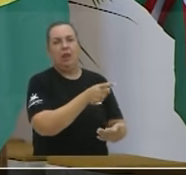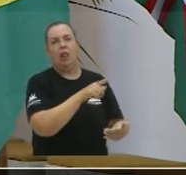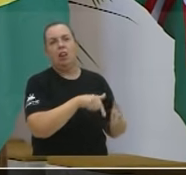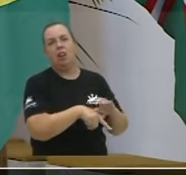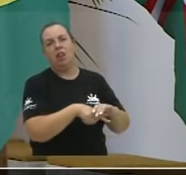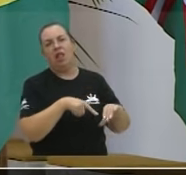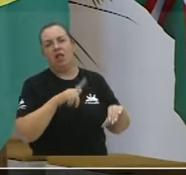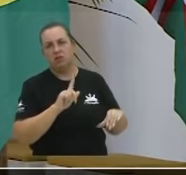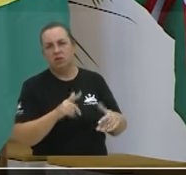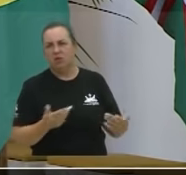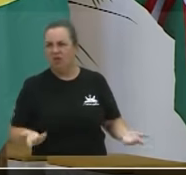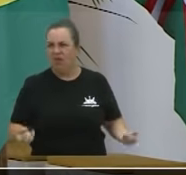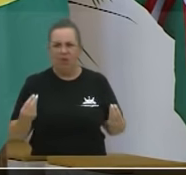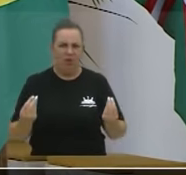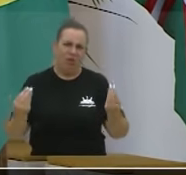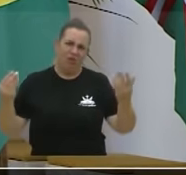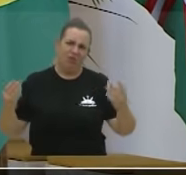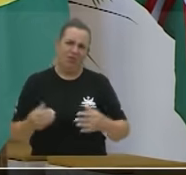Veja,